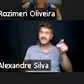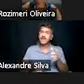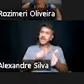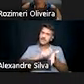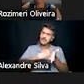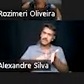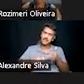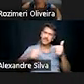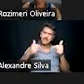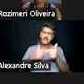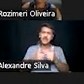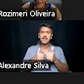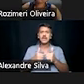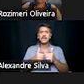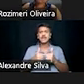diz